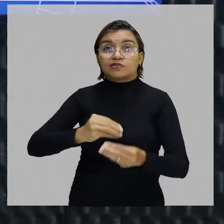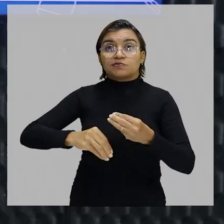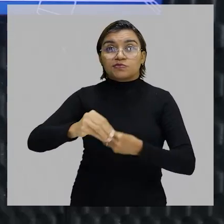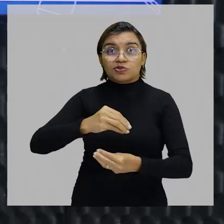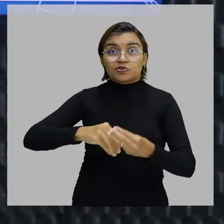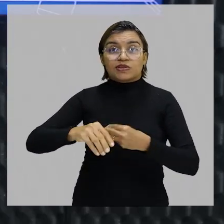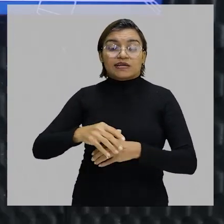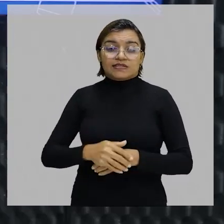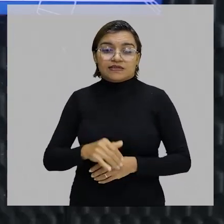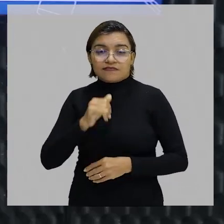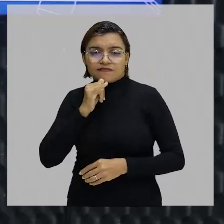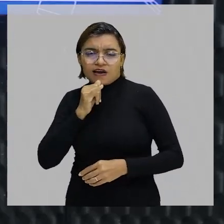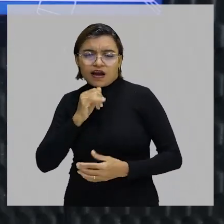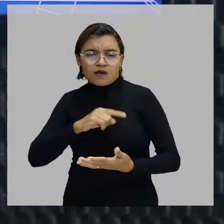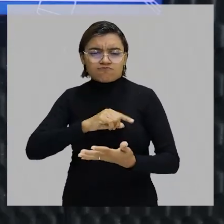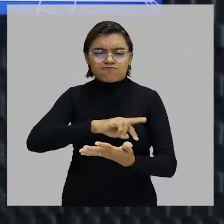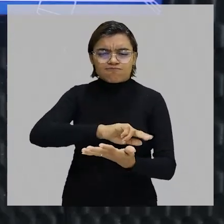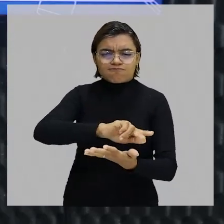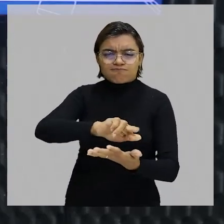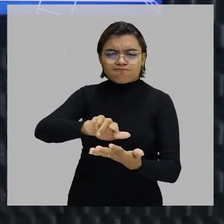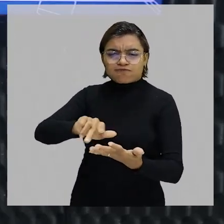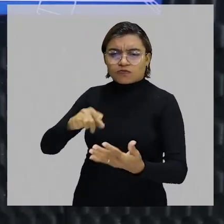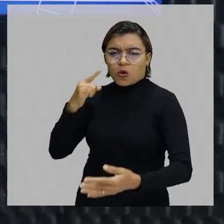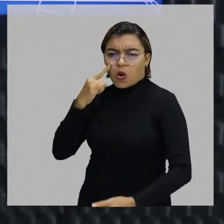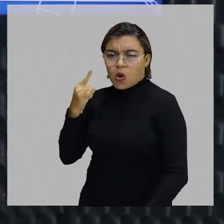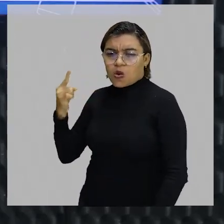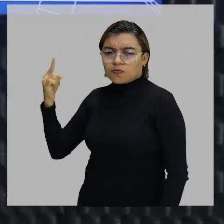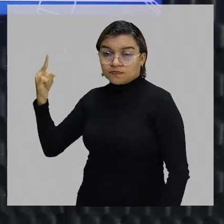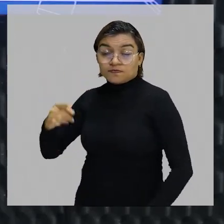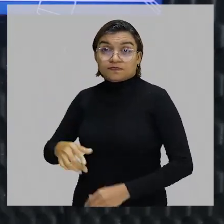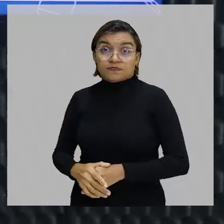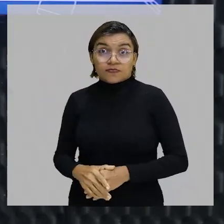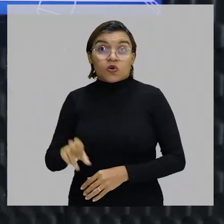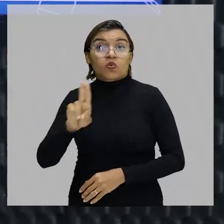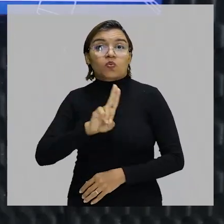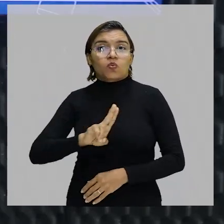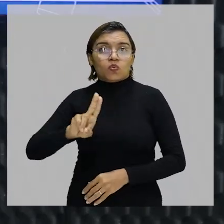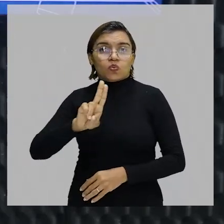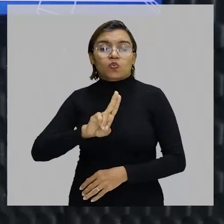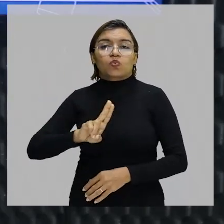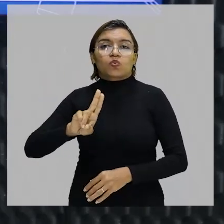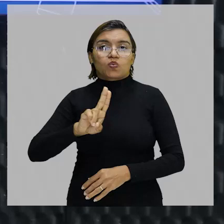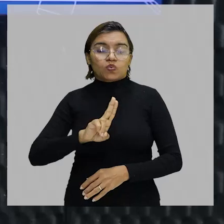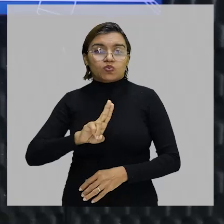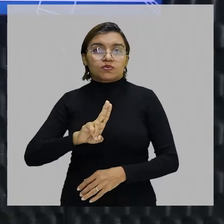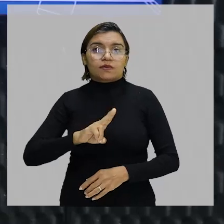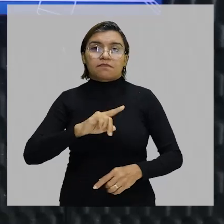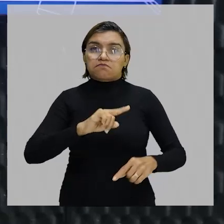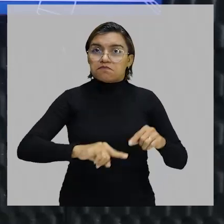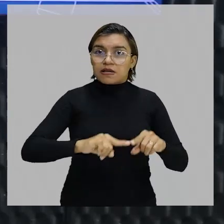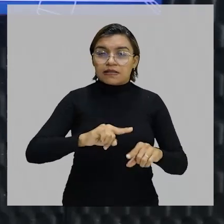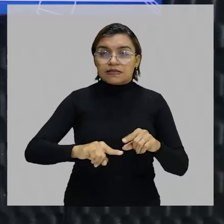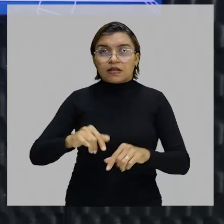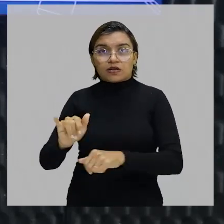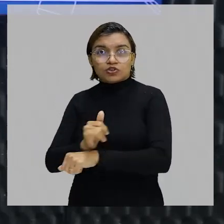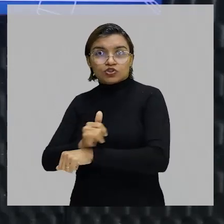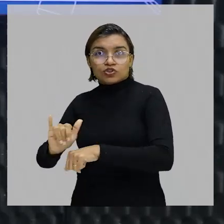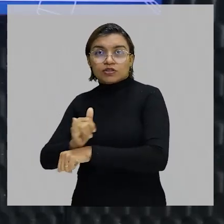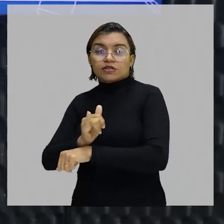videoperformance, videoesculturas, videodança, videotextos. Você utilizar este recurso, o vídeo, para que você